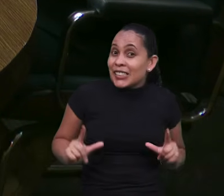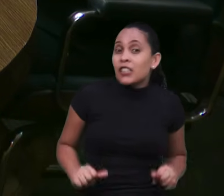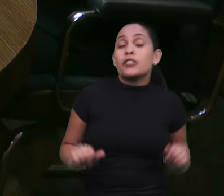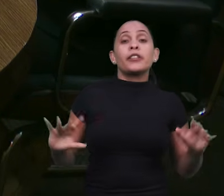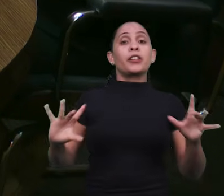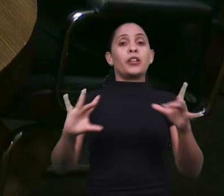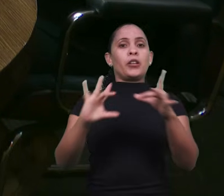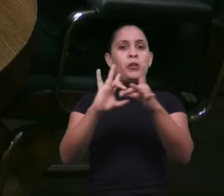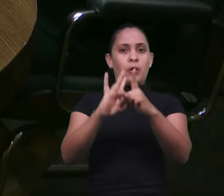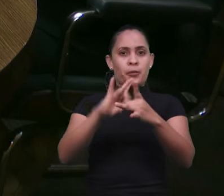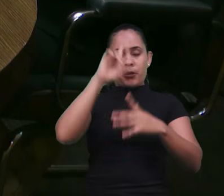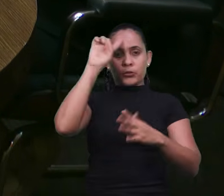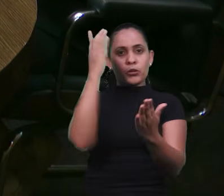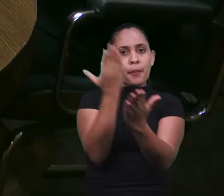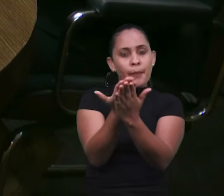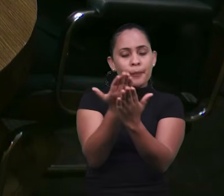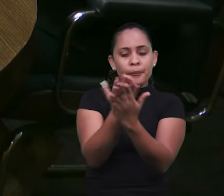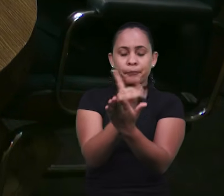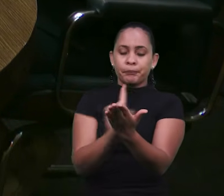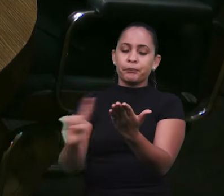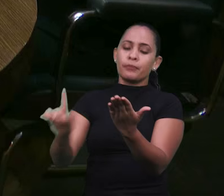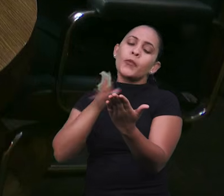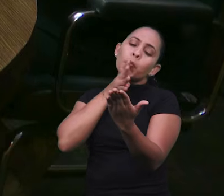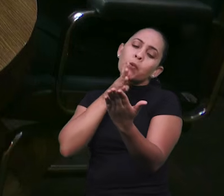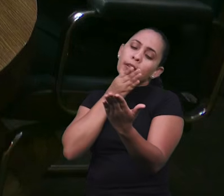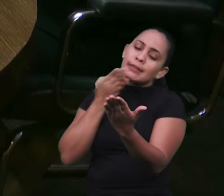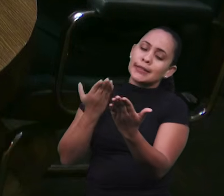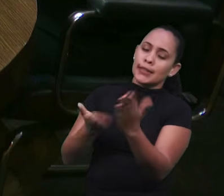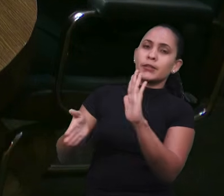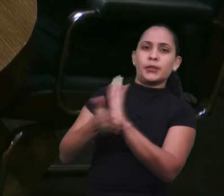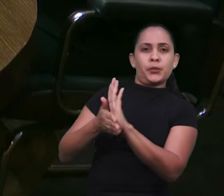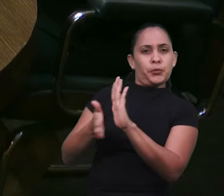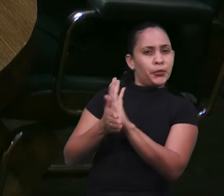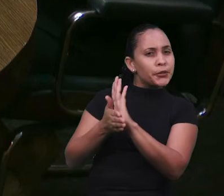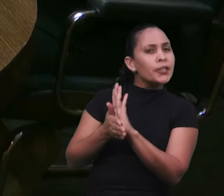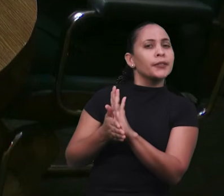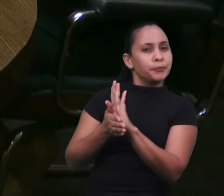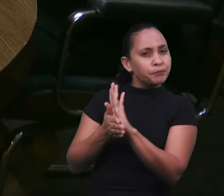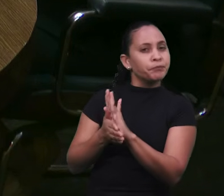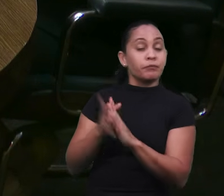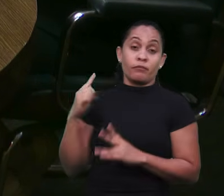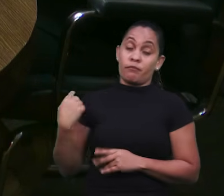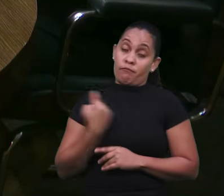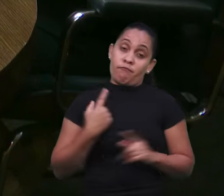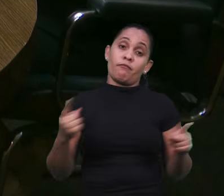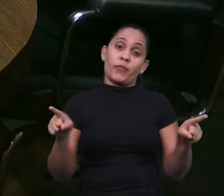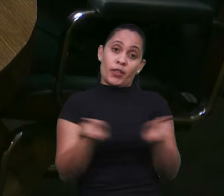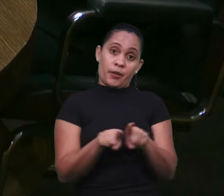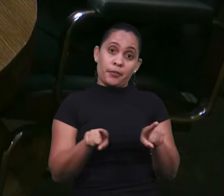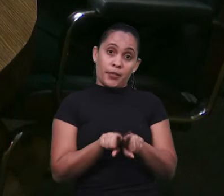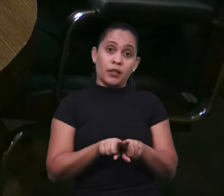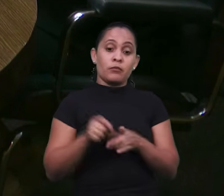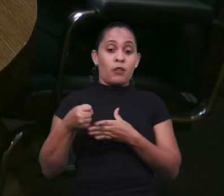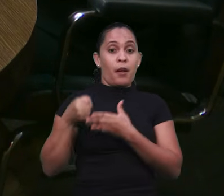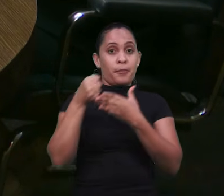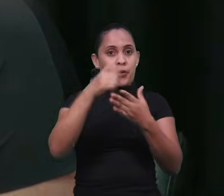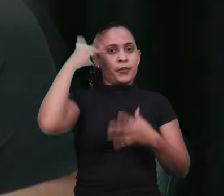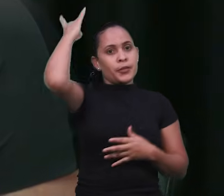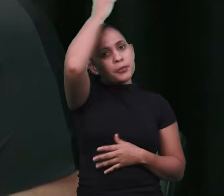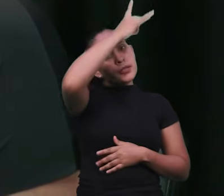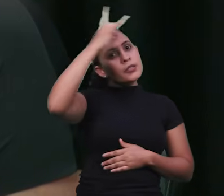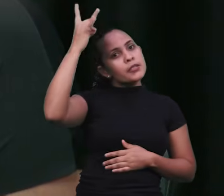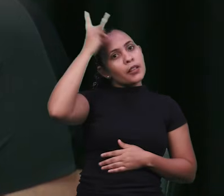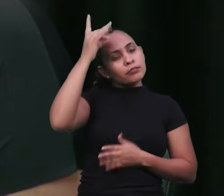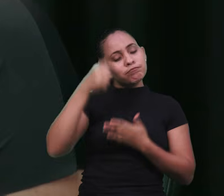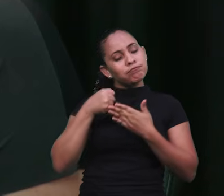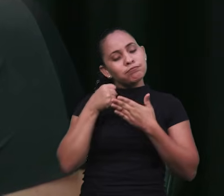em comunhão, né, estudando a palavra, conhecendo o Senhor, conhecendo esse projeto em si, nós também temos o auxílio do Espírito Santo, Com